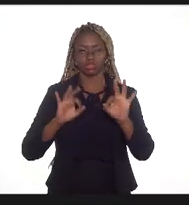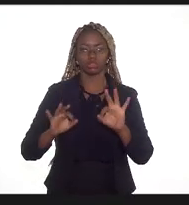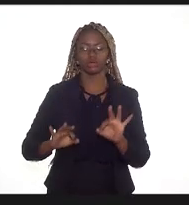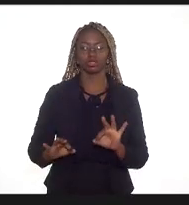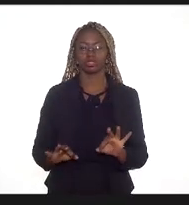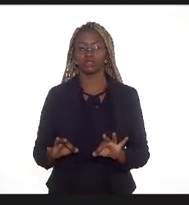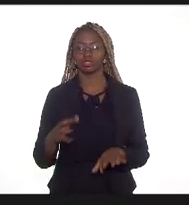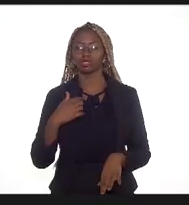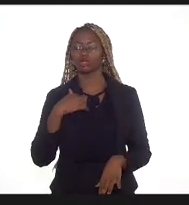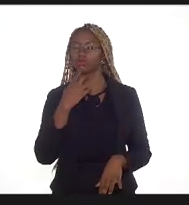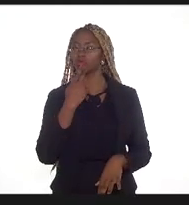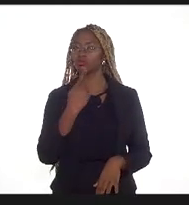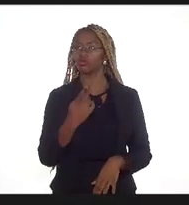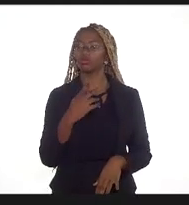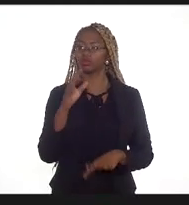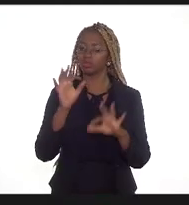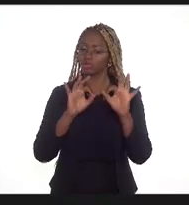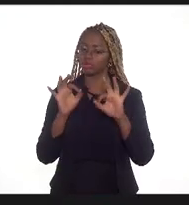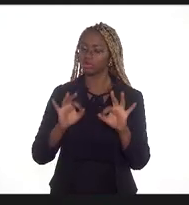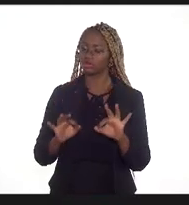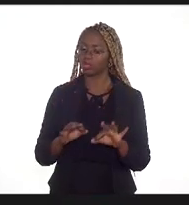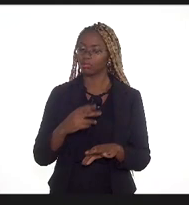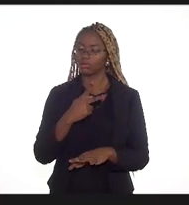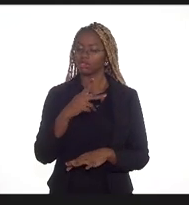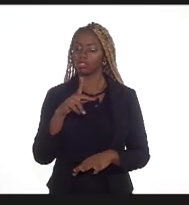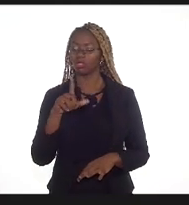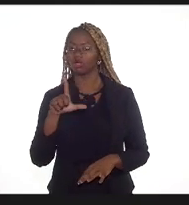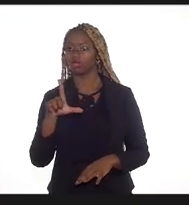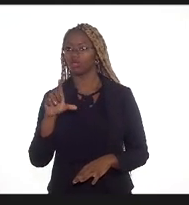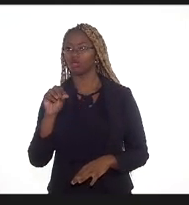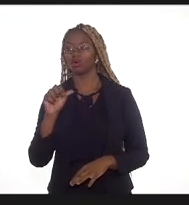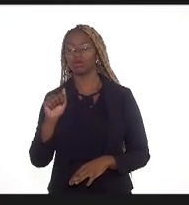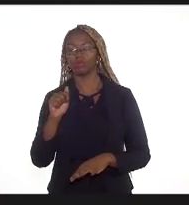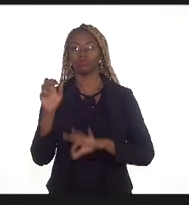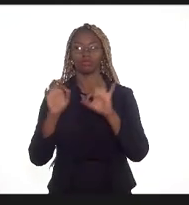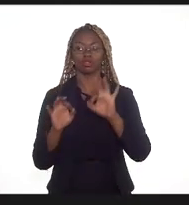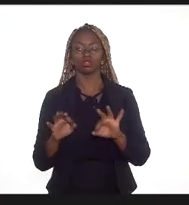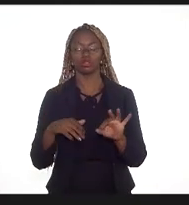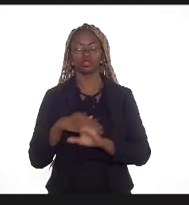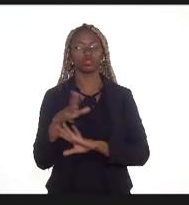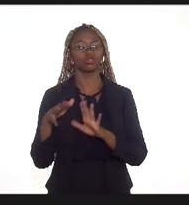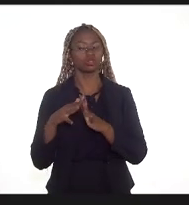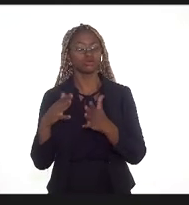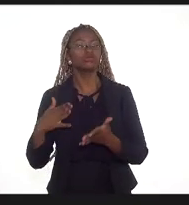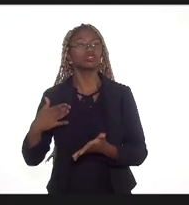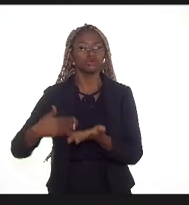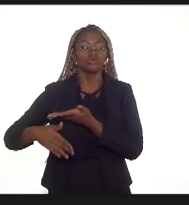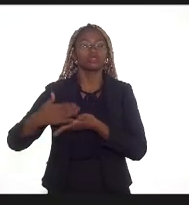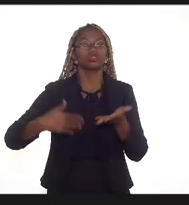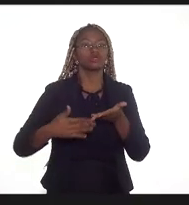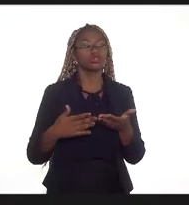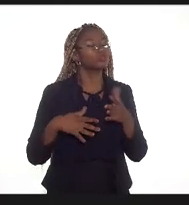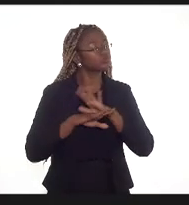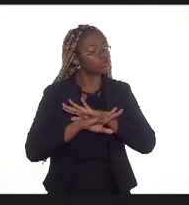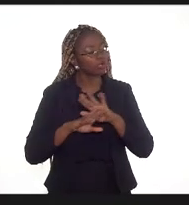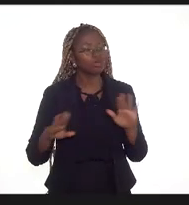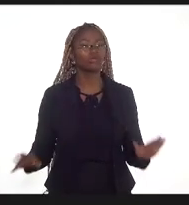que eu chamo a Peloa de projeto, a todas essas mãos envolvidas. Era isso, senhor